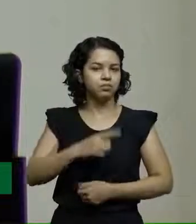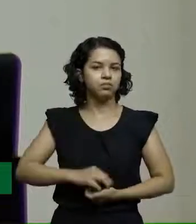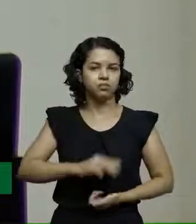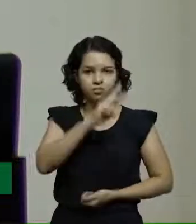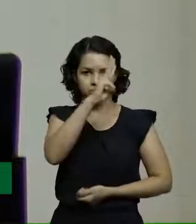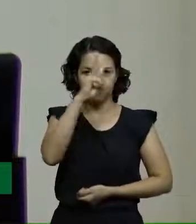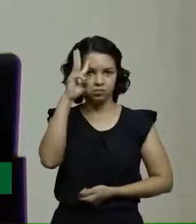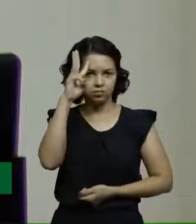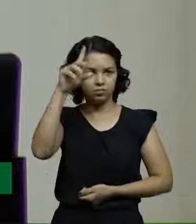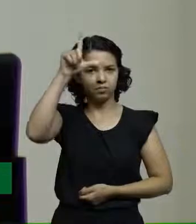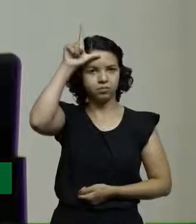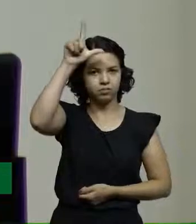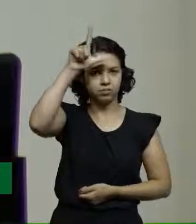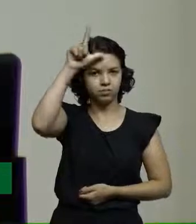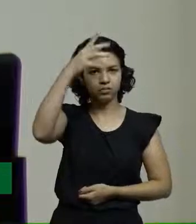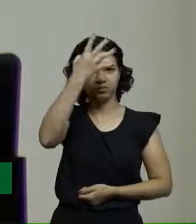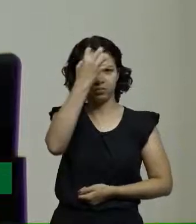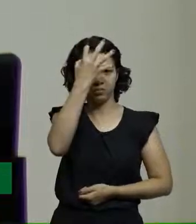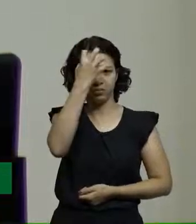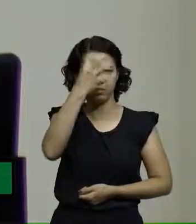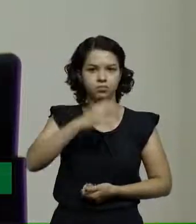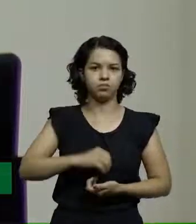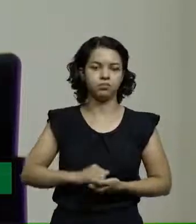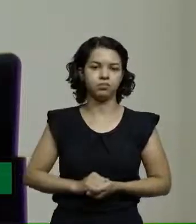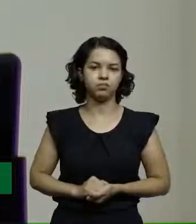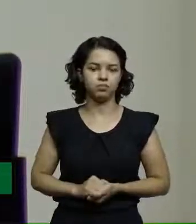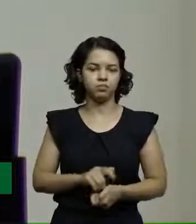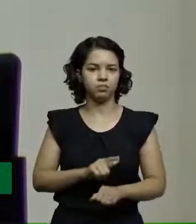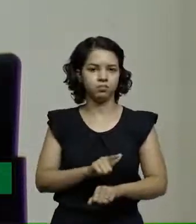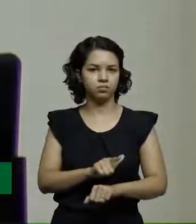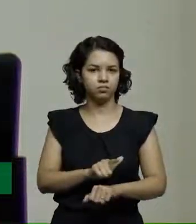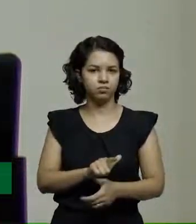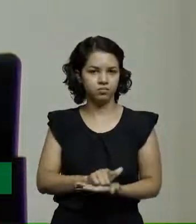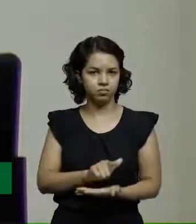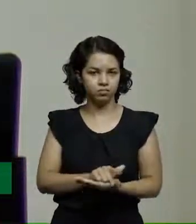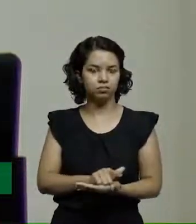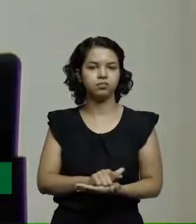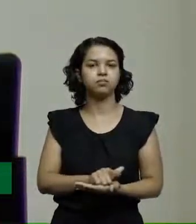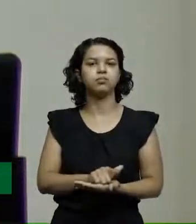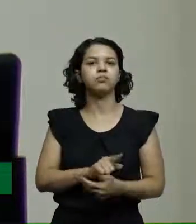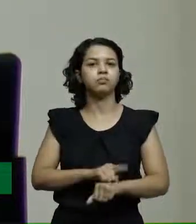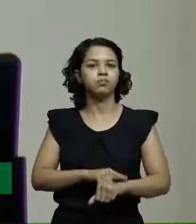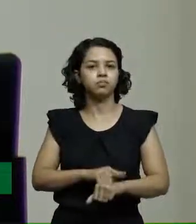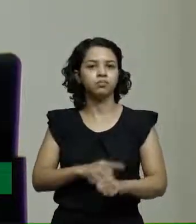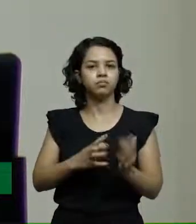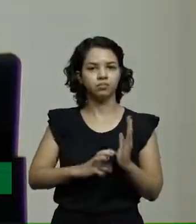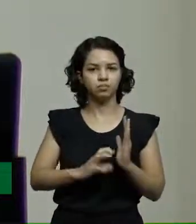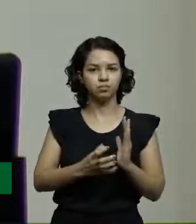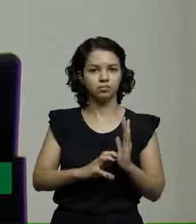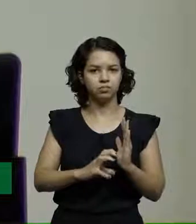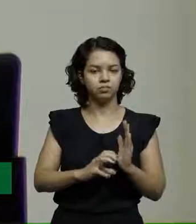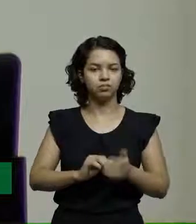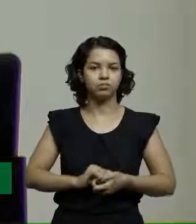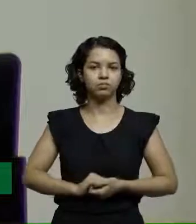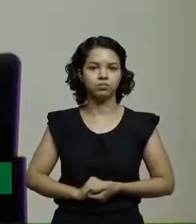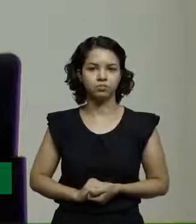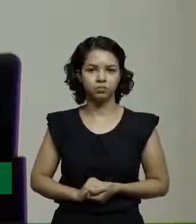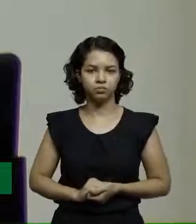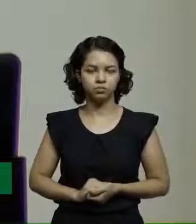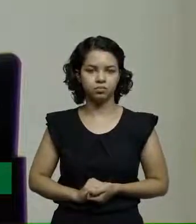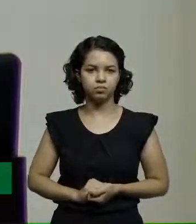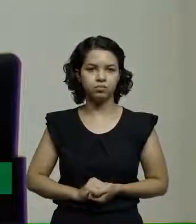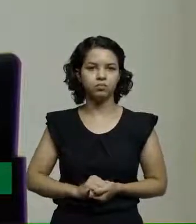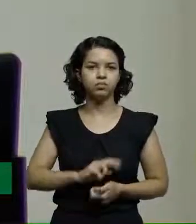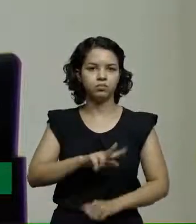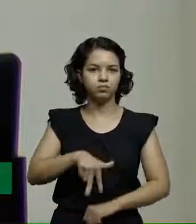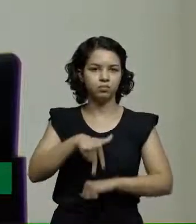Weber, Sargento Lima e Ismael dos Santos. Grande expediente, neste horário destinado aos partidos políticos, fizeram uso da palavra os senhores